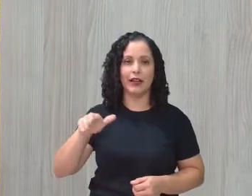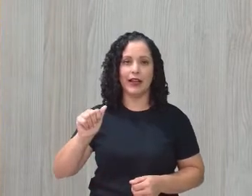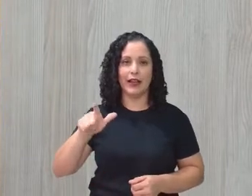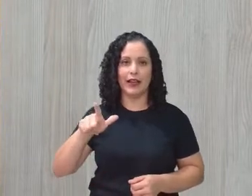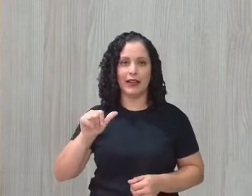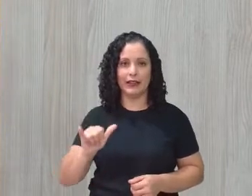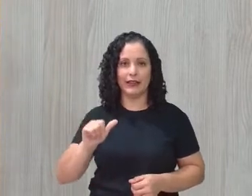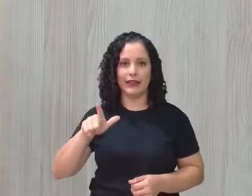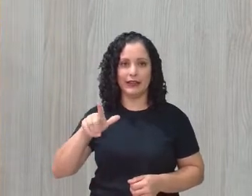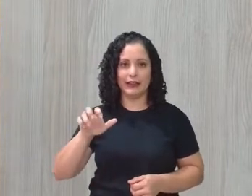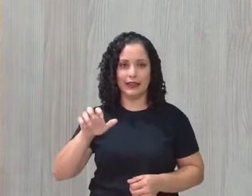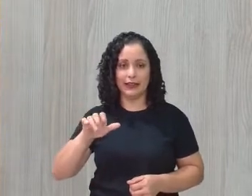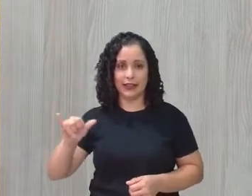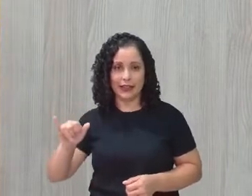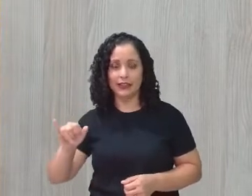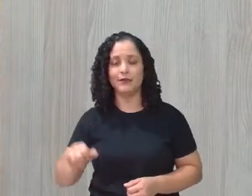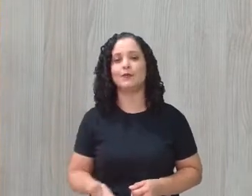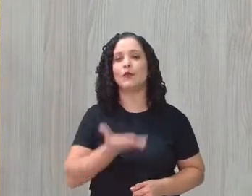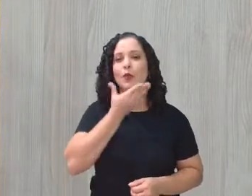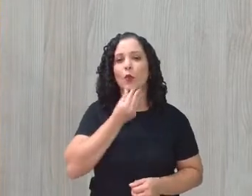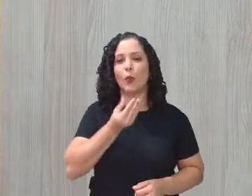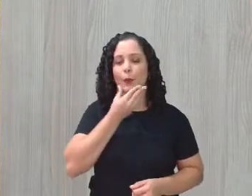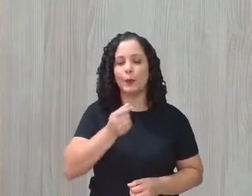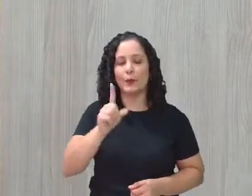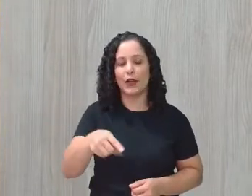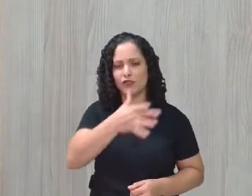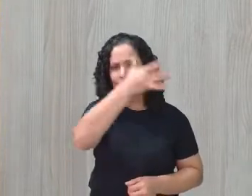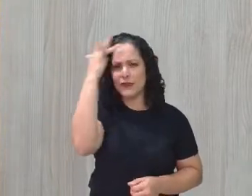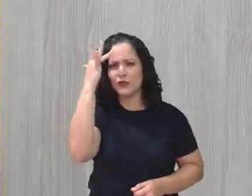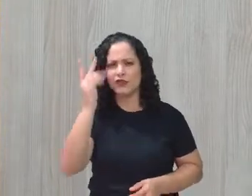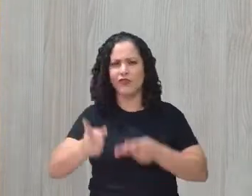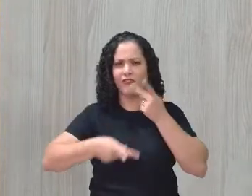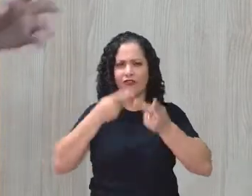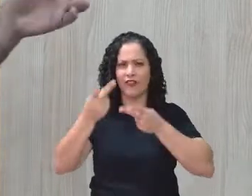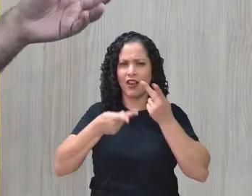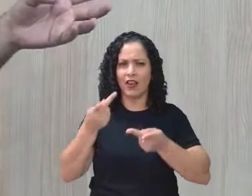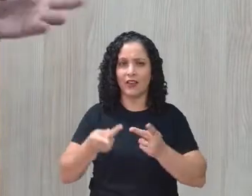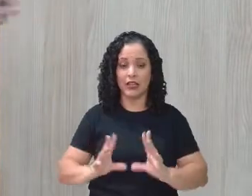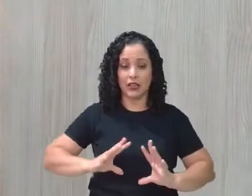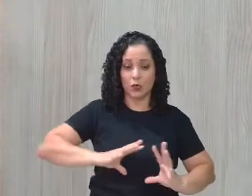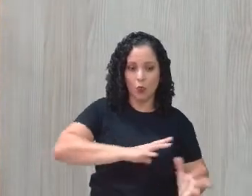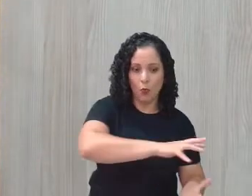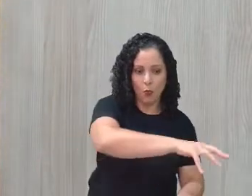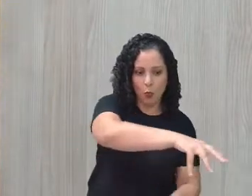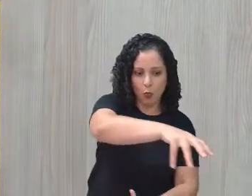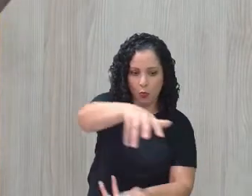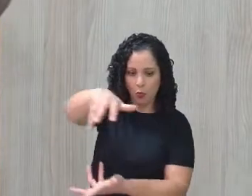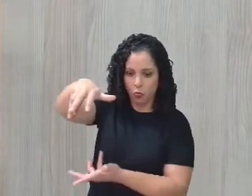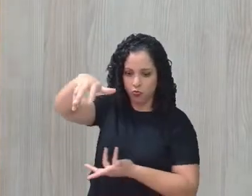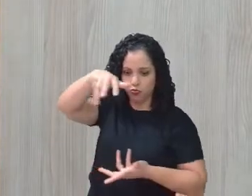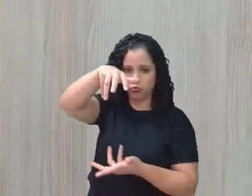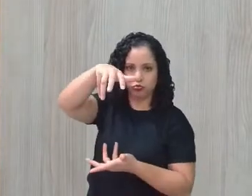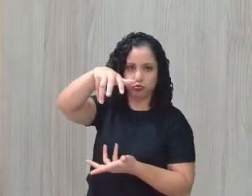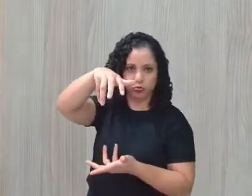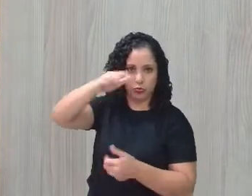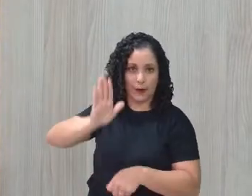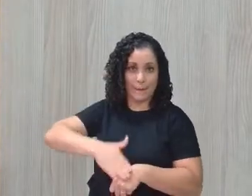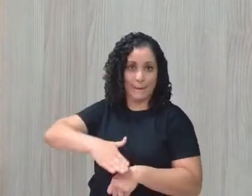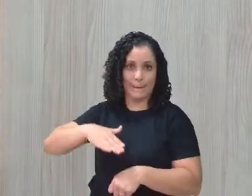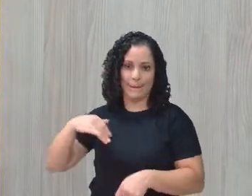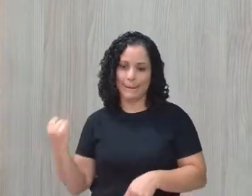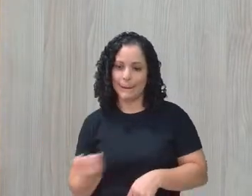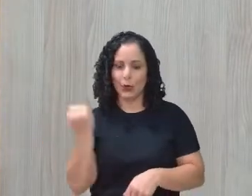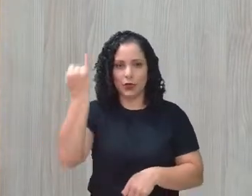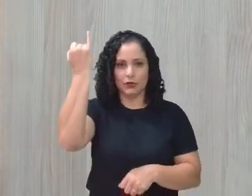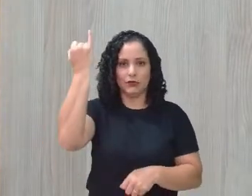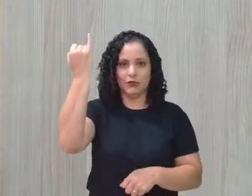o pessoal queria mesmo, né? O pessoal criou a ideia de que a Terra era o centro do universo, né? A teoria do